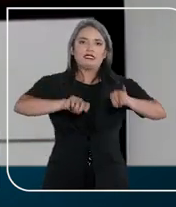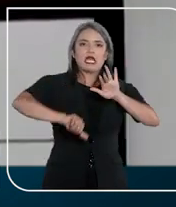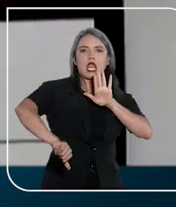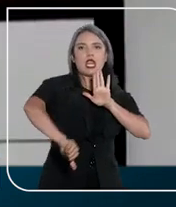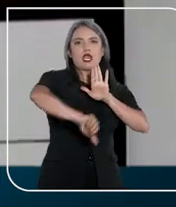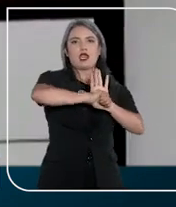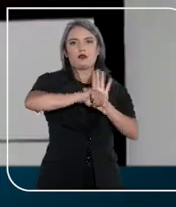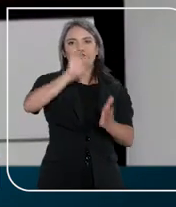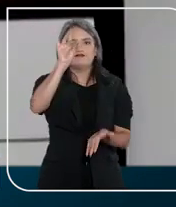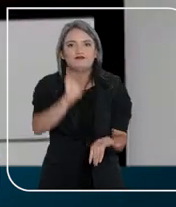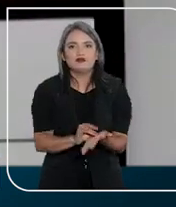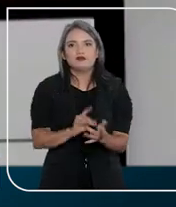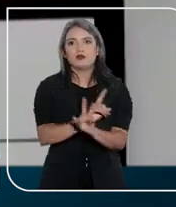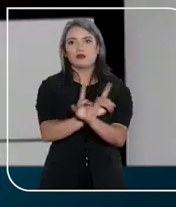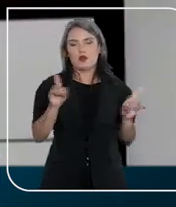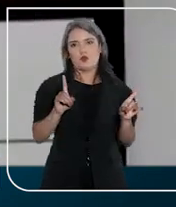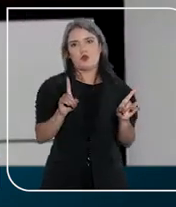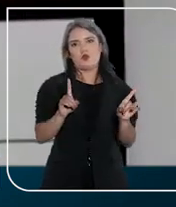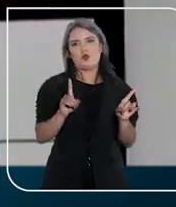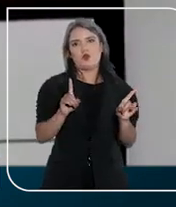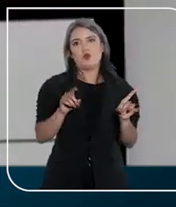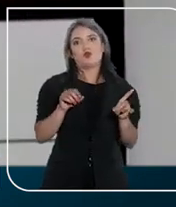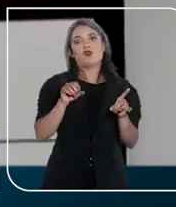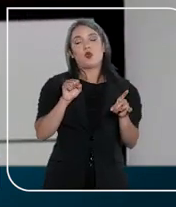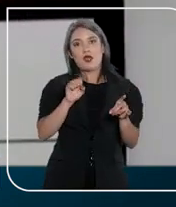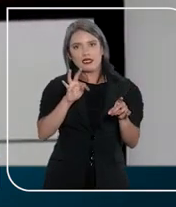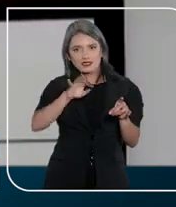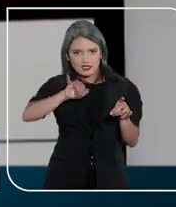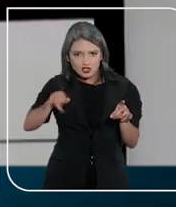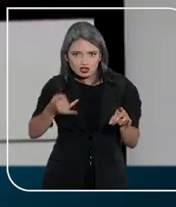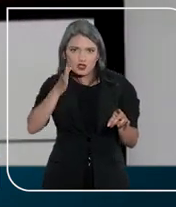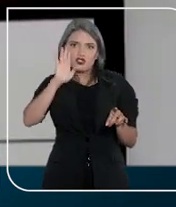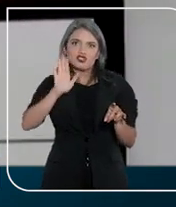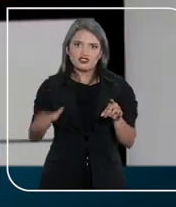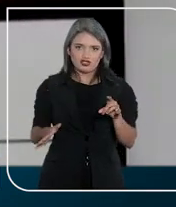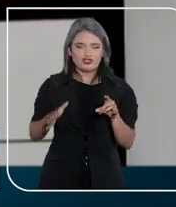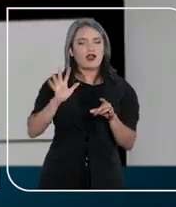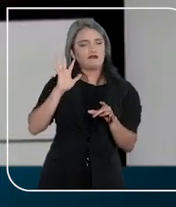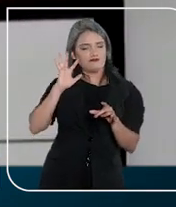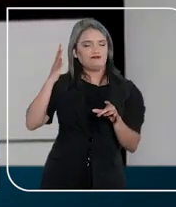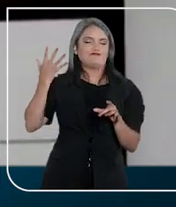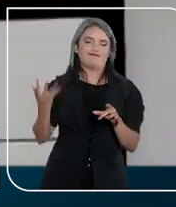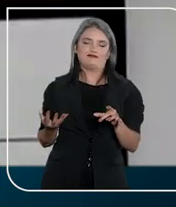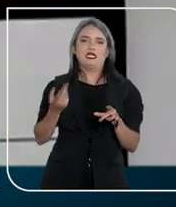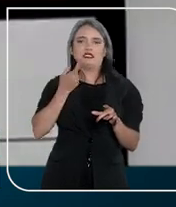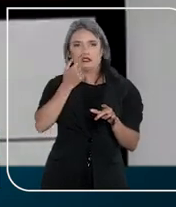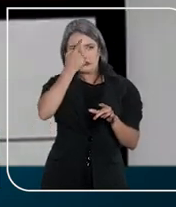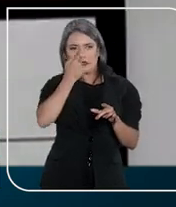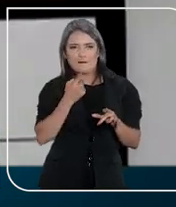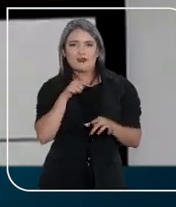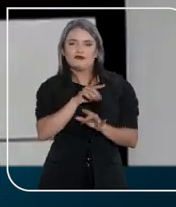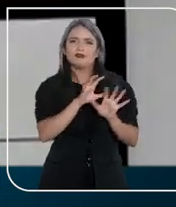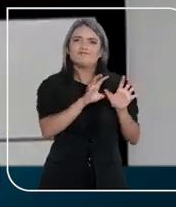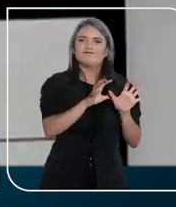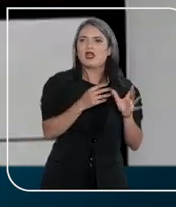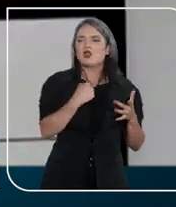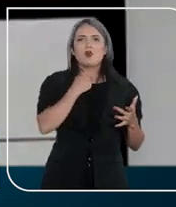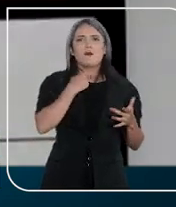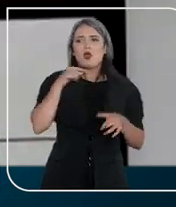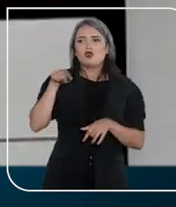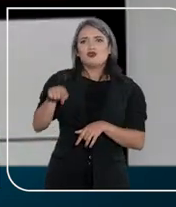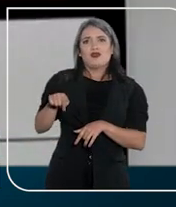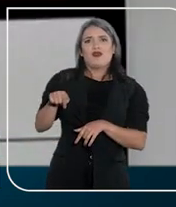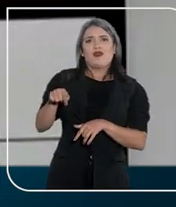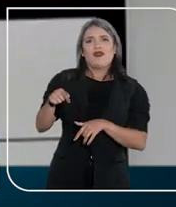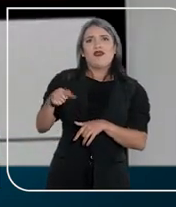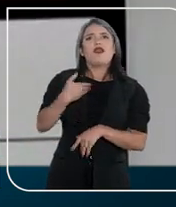de Justiça e age muito bem. Eu não posso colocar, porque eu chamo isso, né? O cargo público no